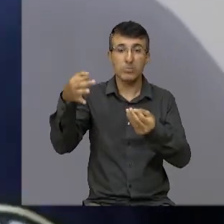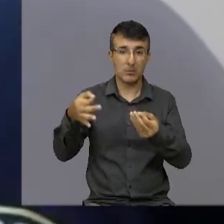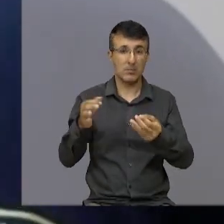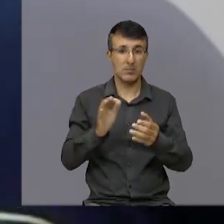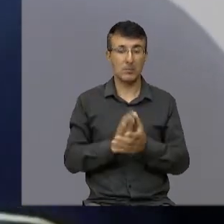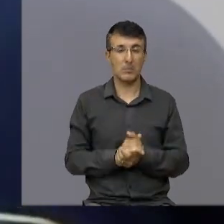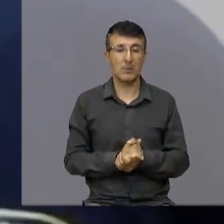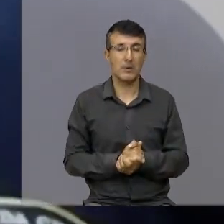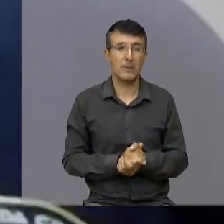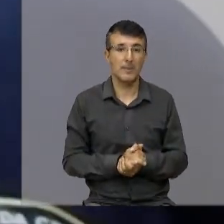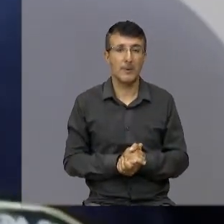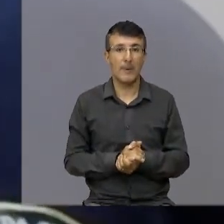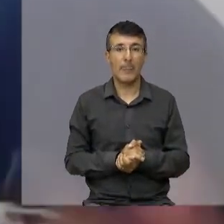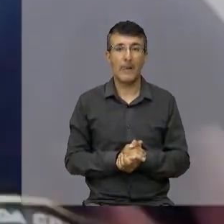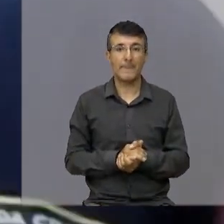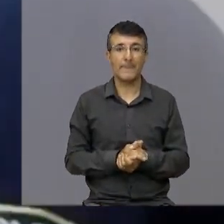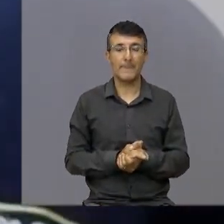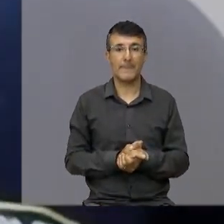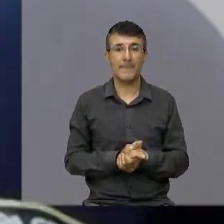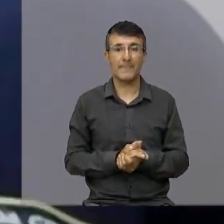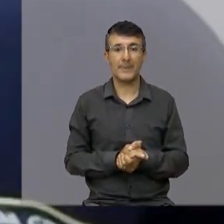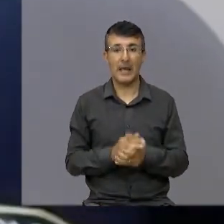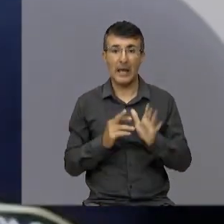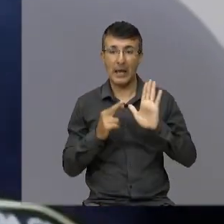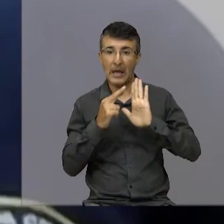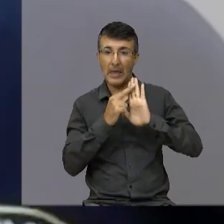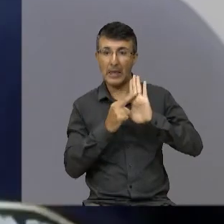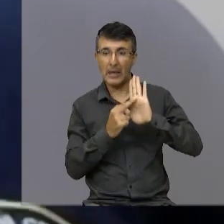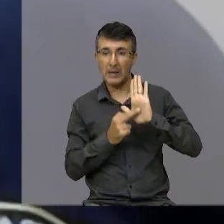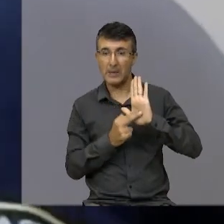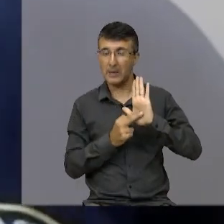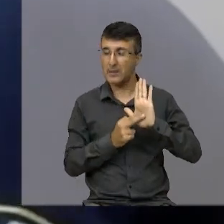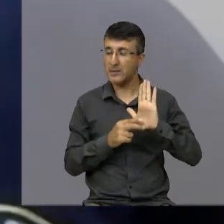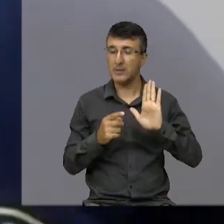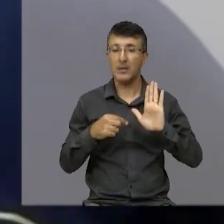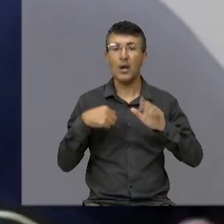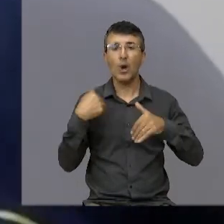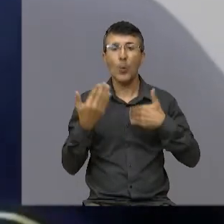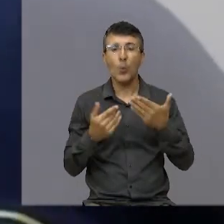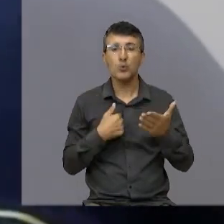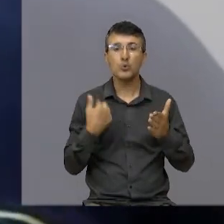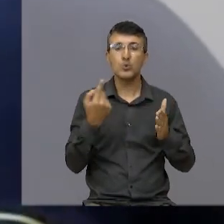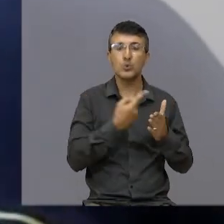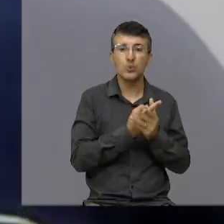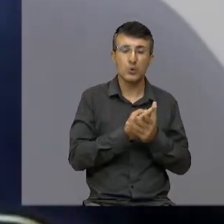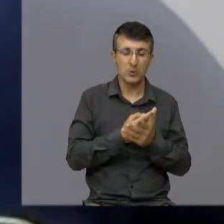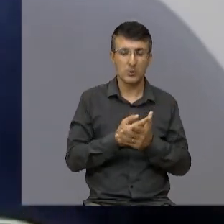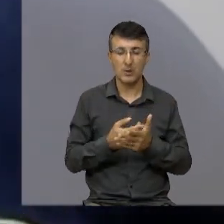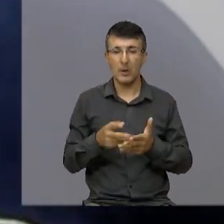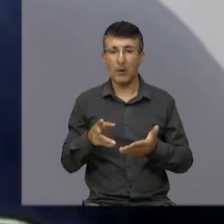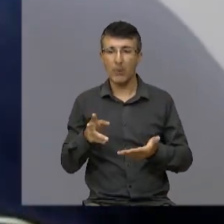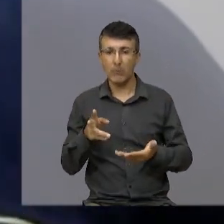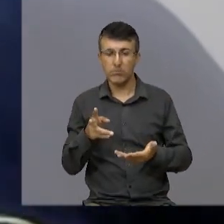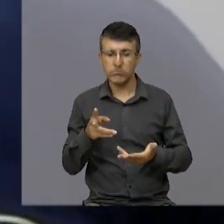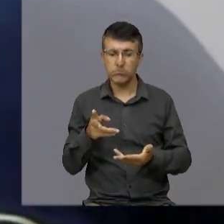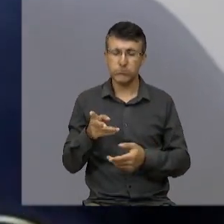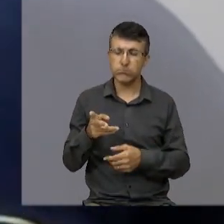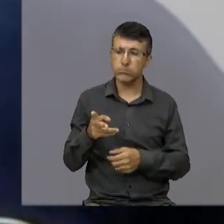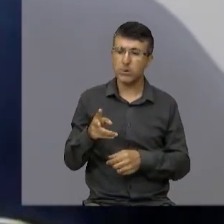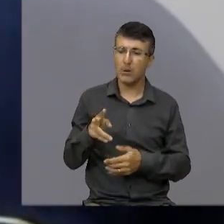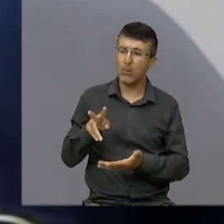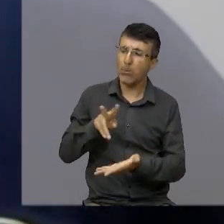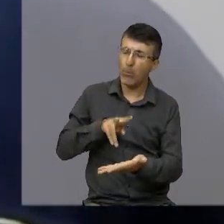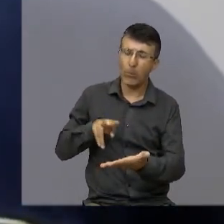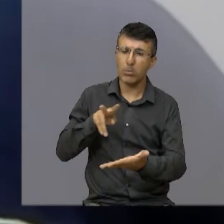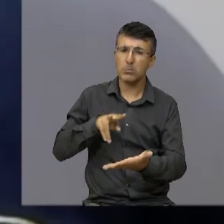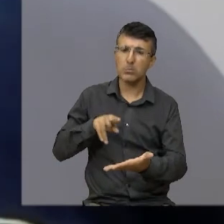muitas vezes, quando a gente avalia, nós fazemos uma avaliação, a gente acaba ligando e conversando com a doutora Márcia e pedindo para